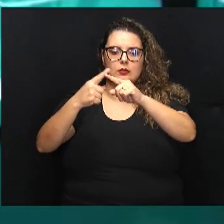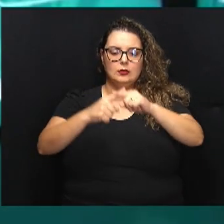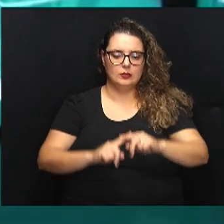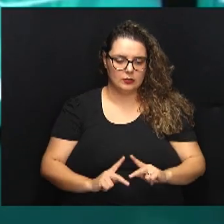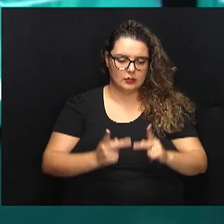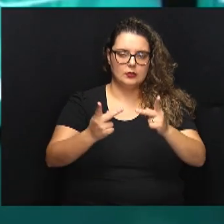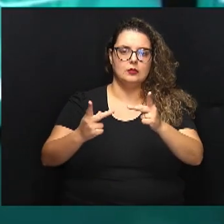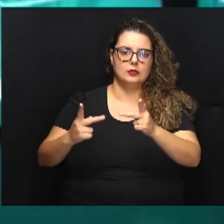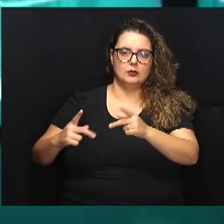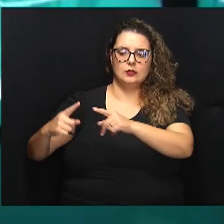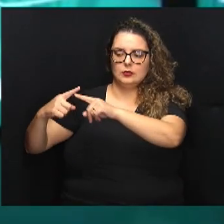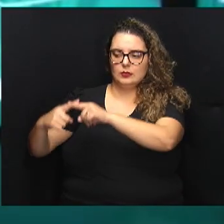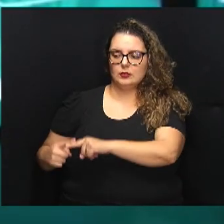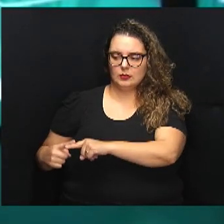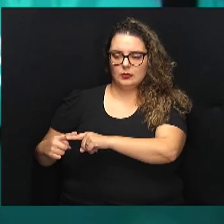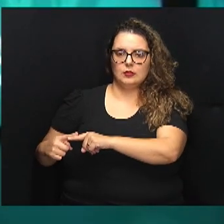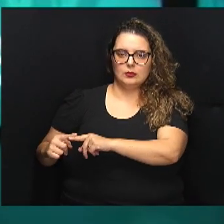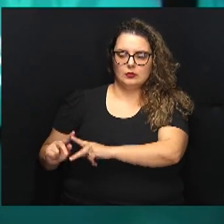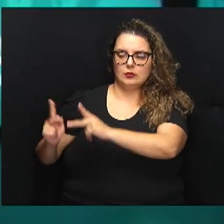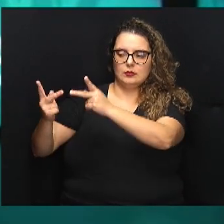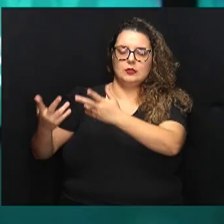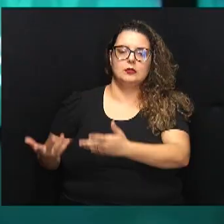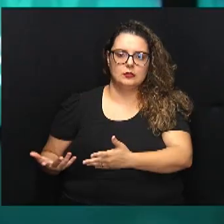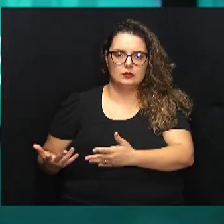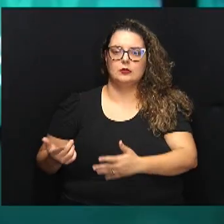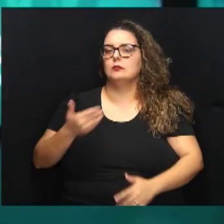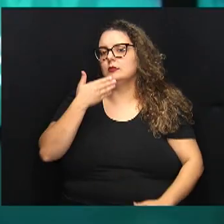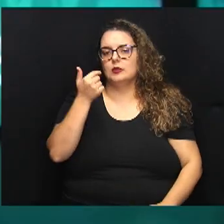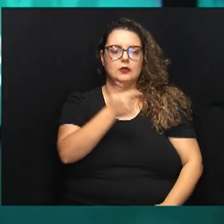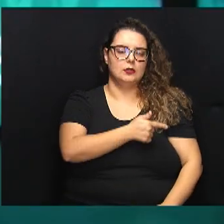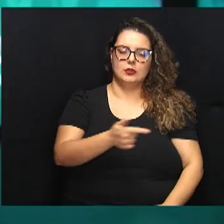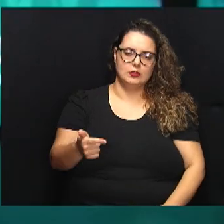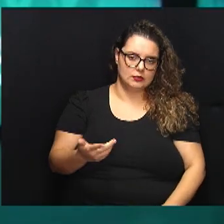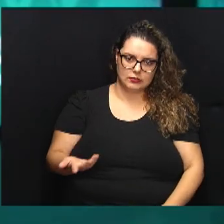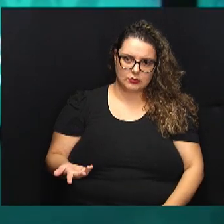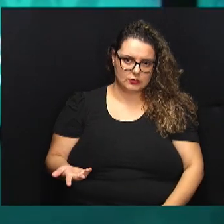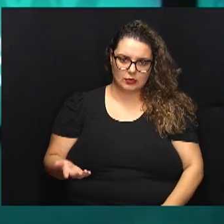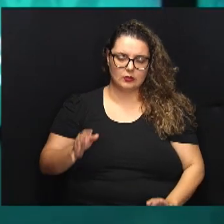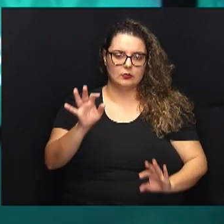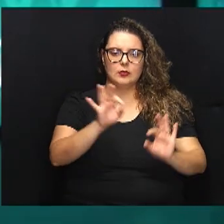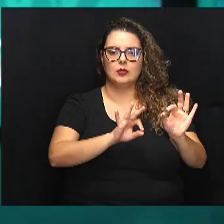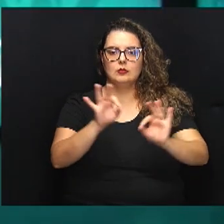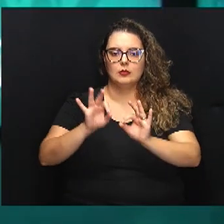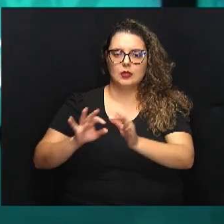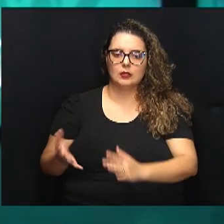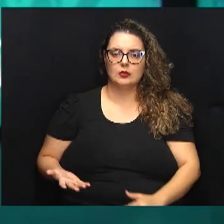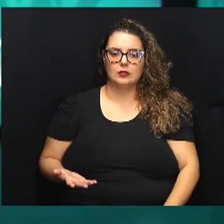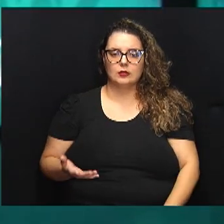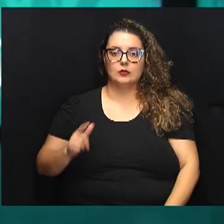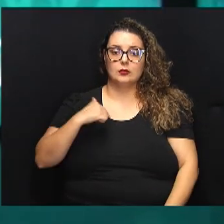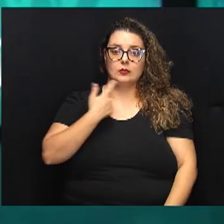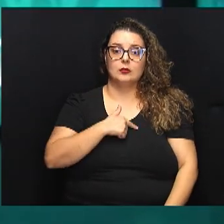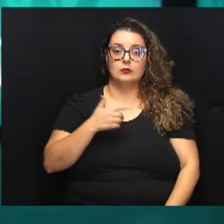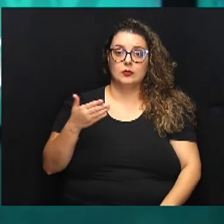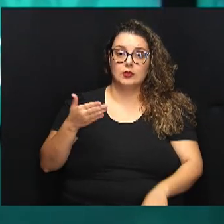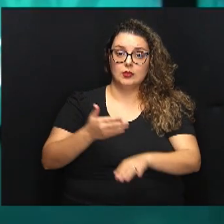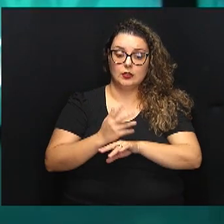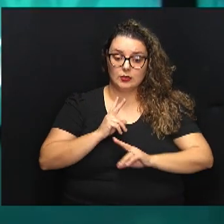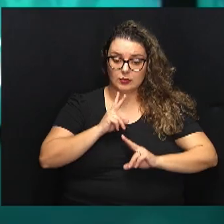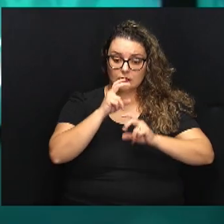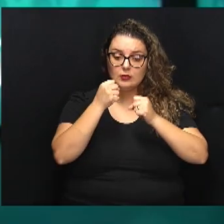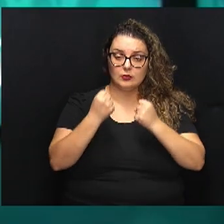rival, fazer a melhor semana de preparação para a gente entrar muito